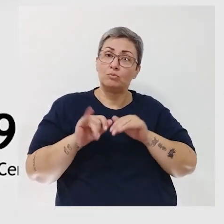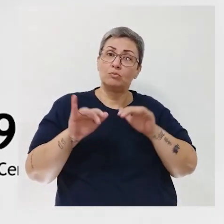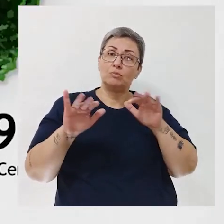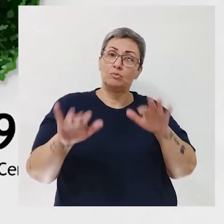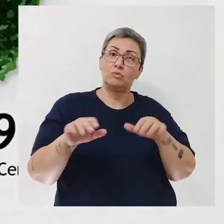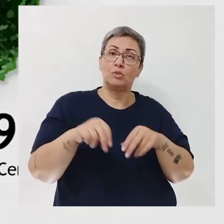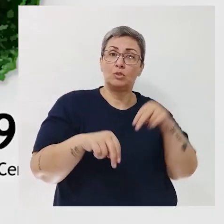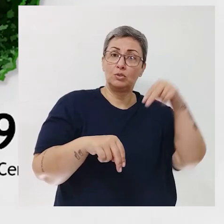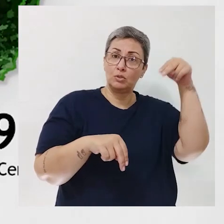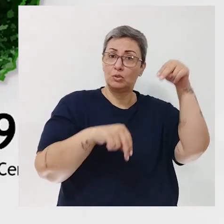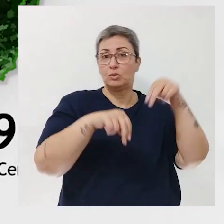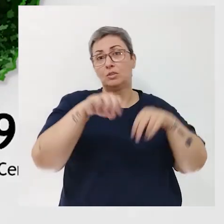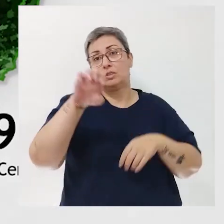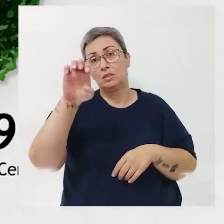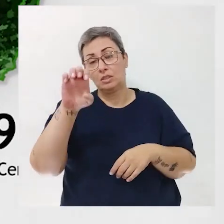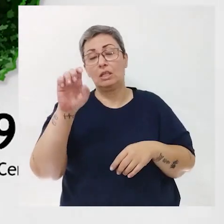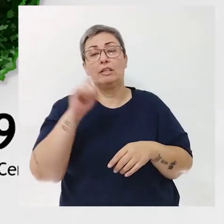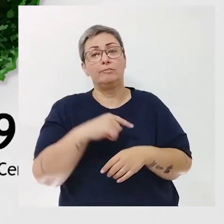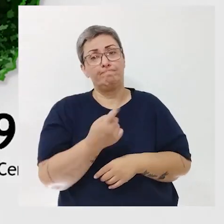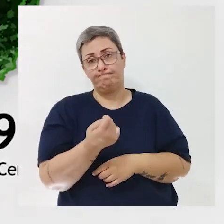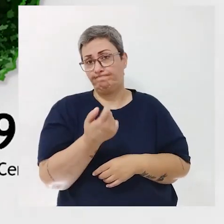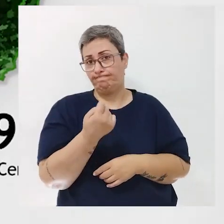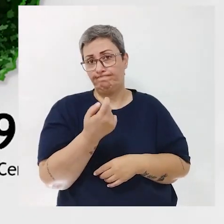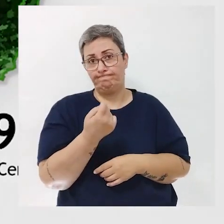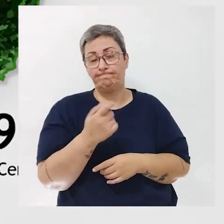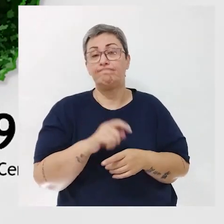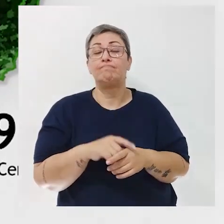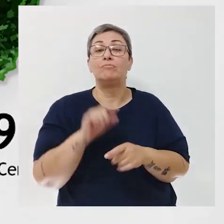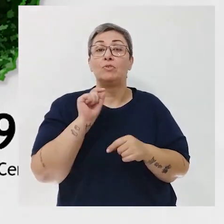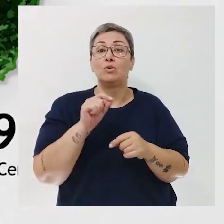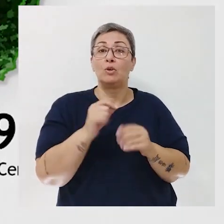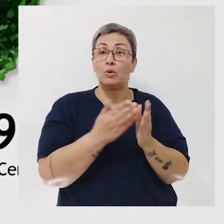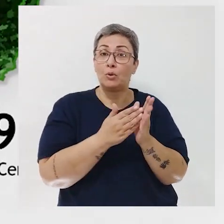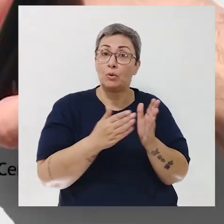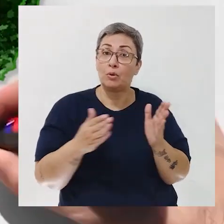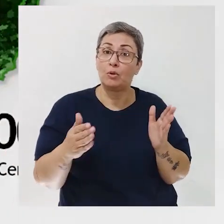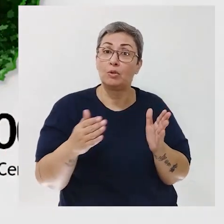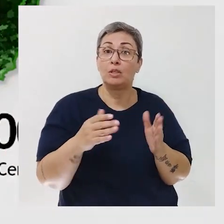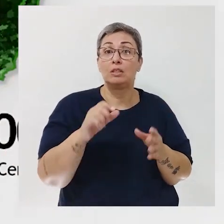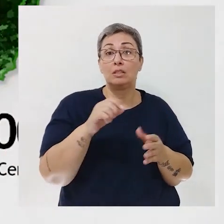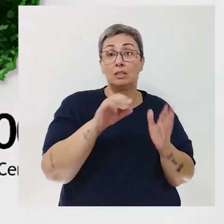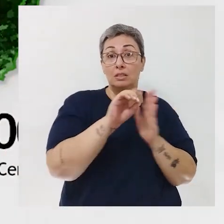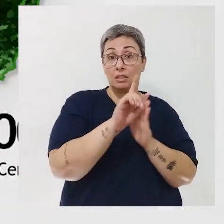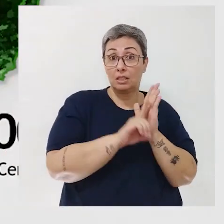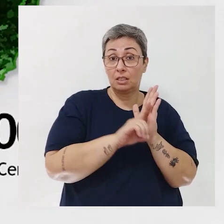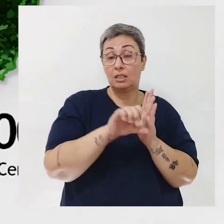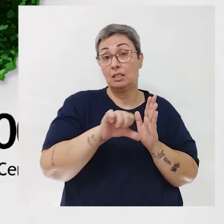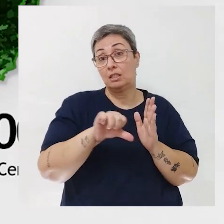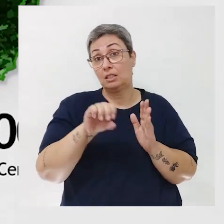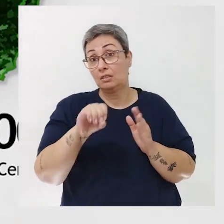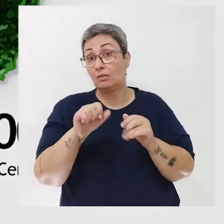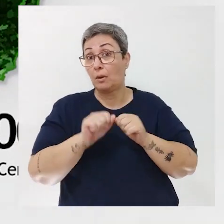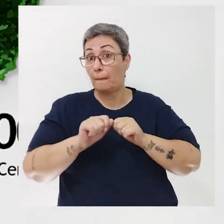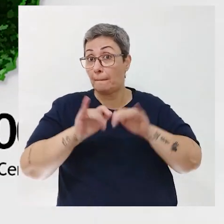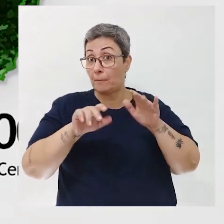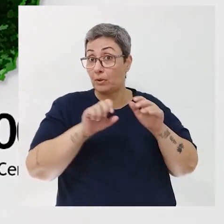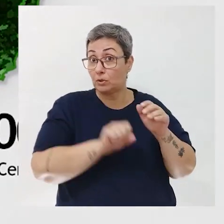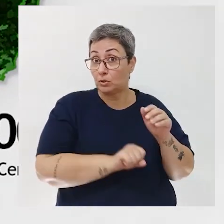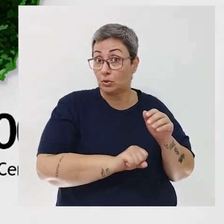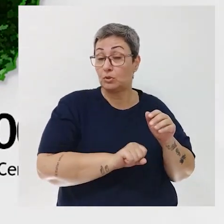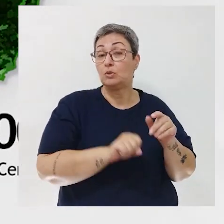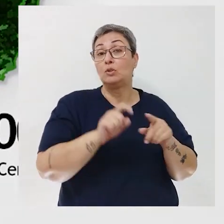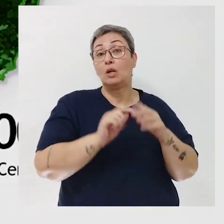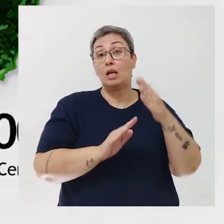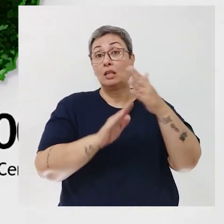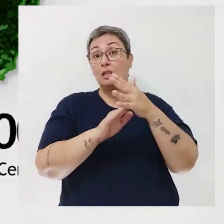nas regiões Norte e Nordeste era muito baixa. Durante a década de 90, a expansão beneficiou o Sul